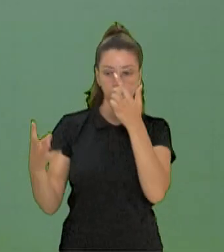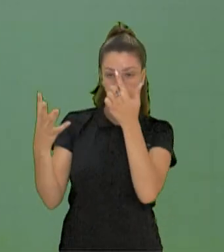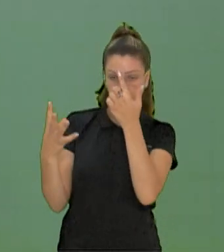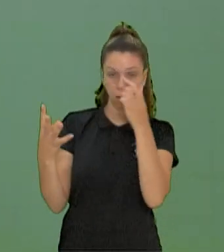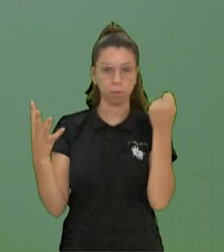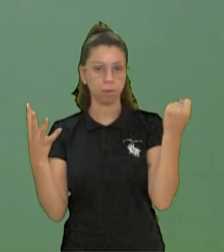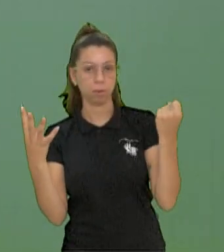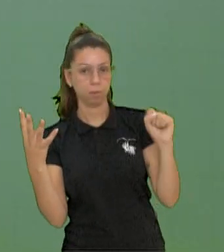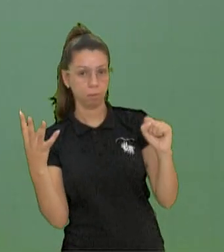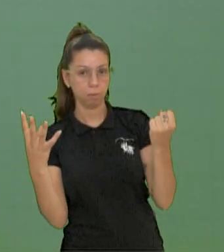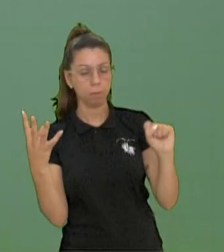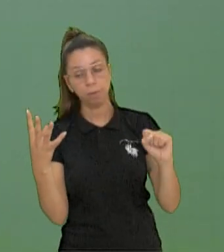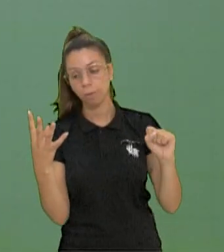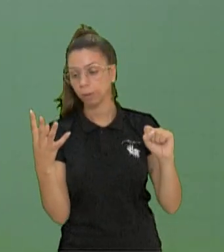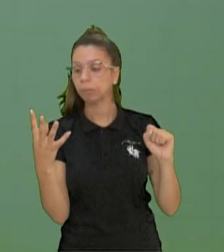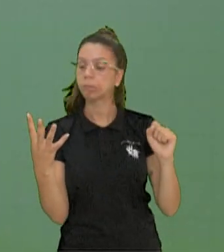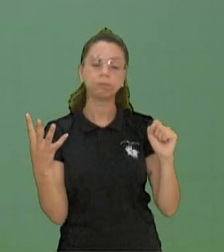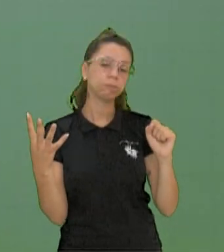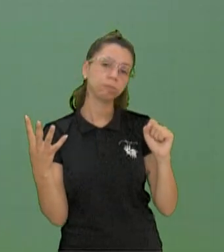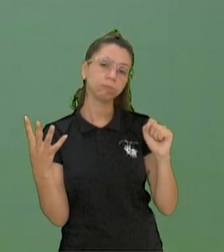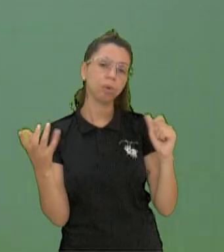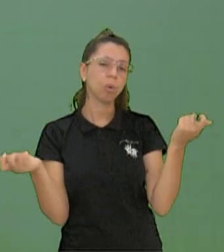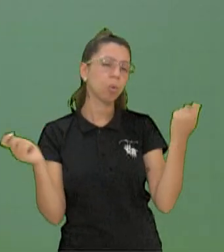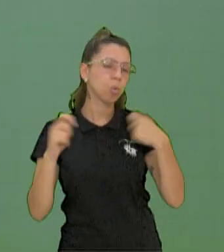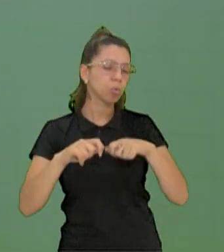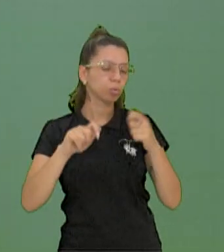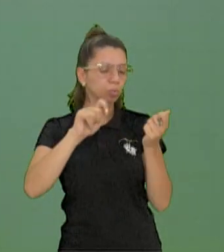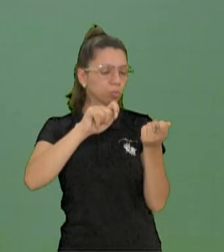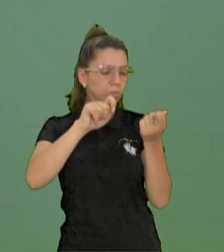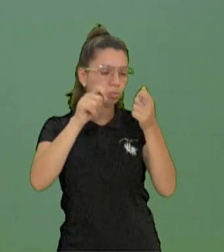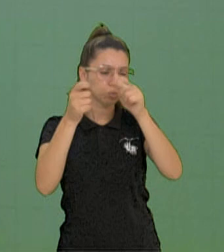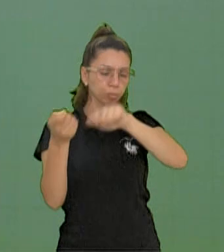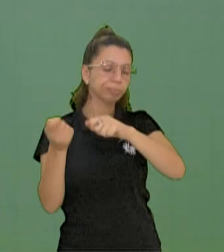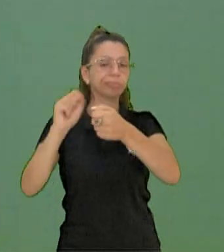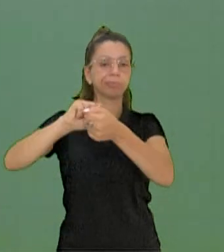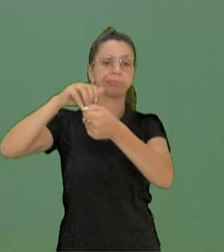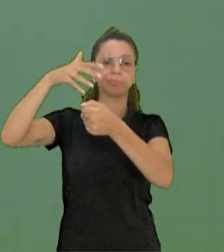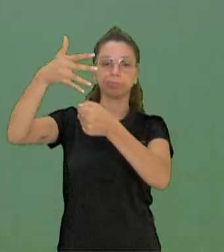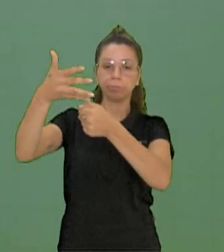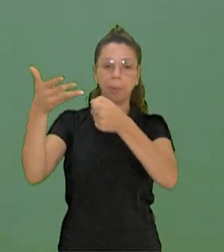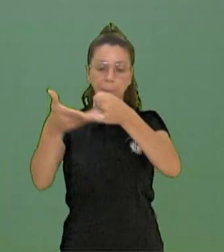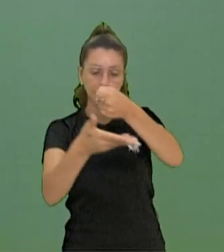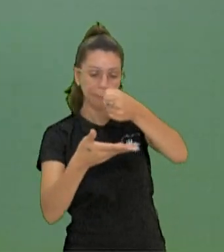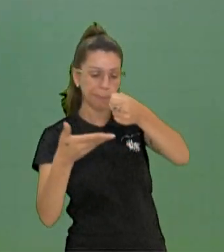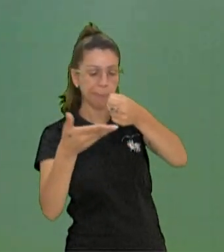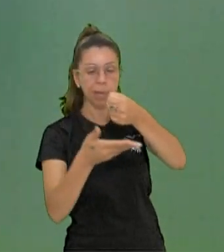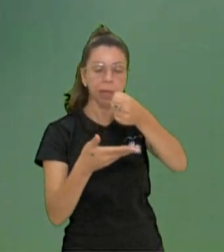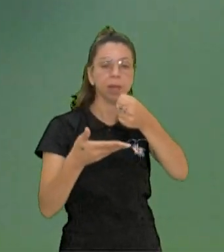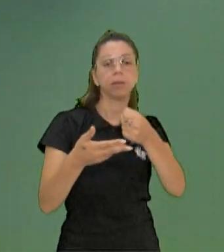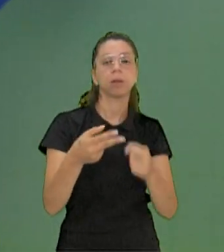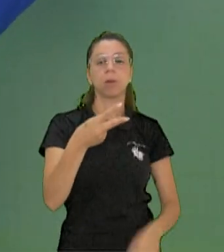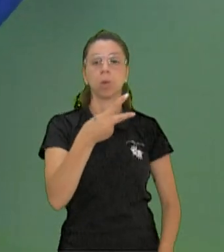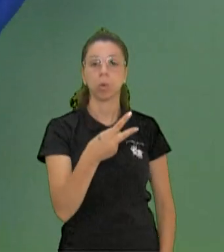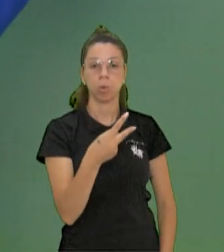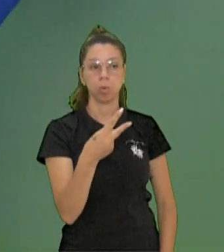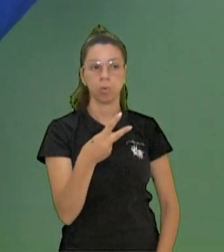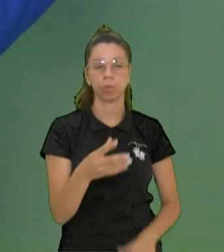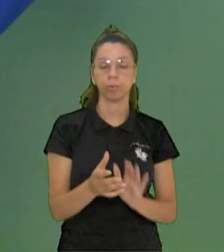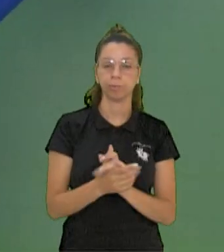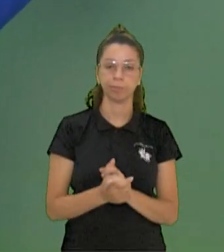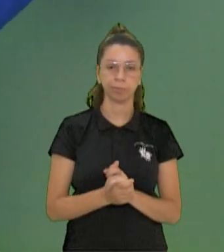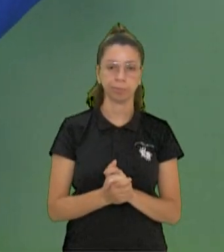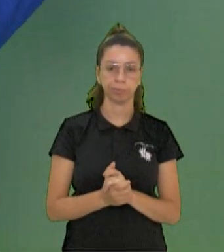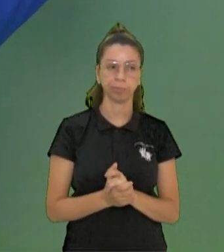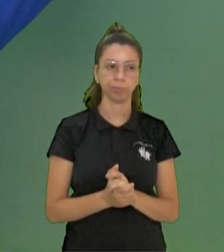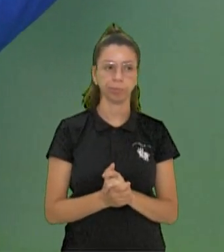quanto o 8 são possíveis de serem reescritos em potências de base 2. Olha só, o 4,